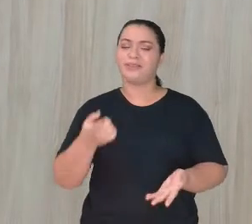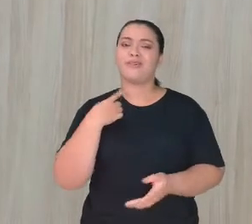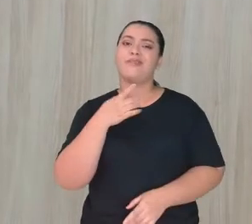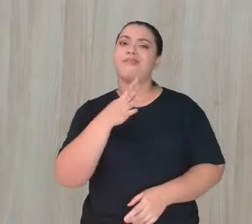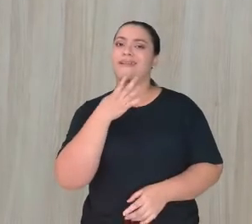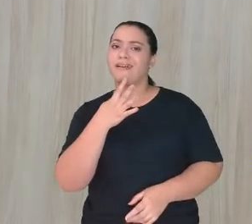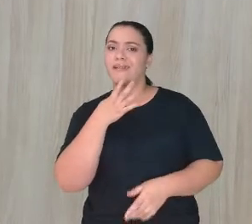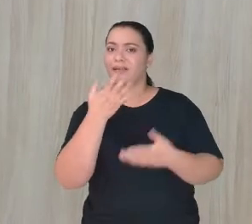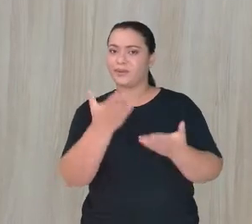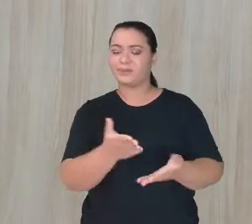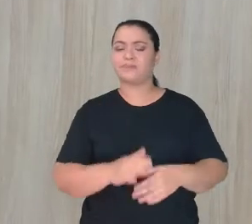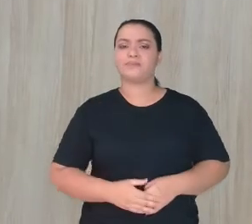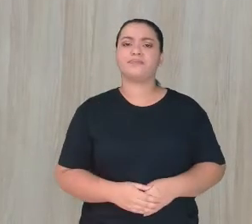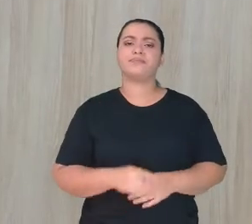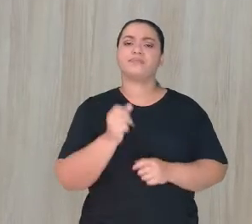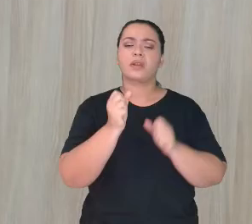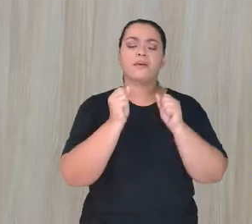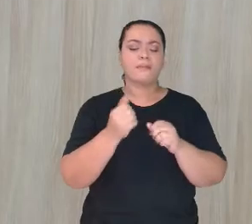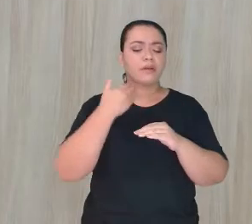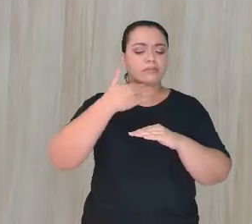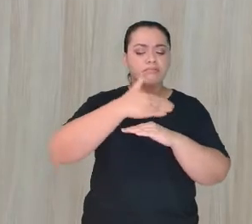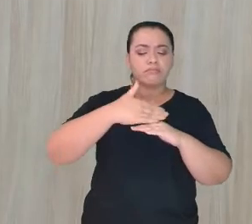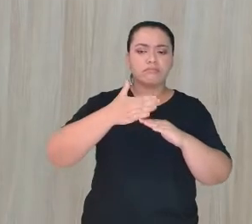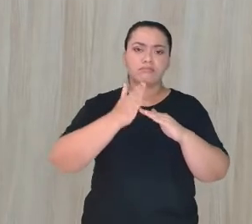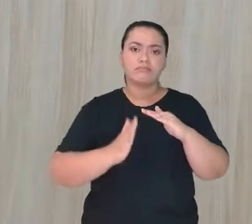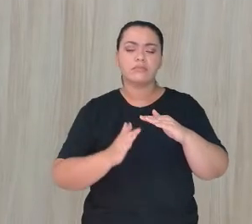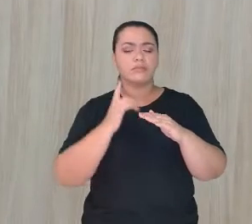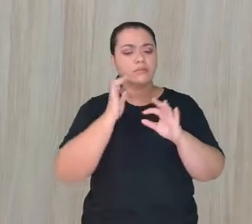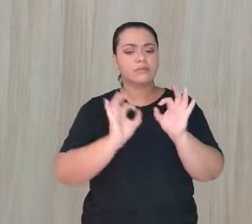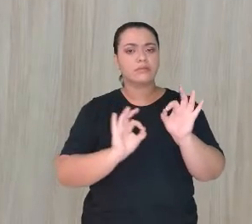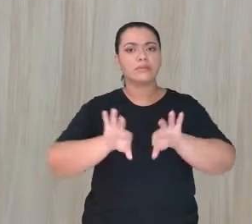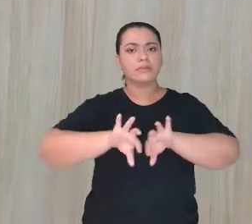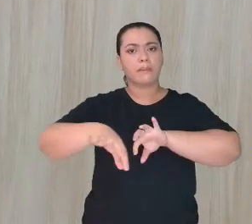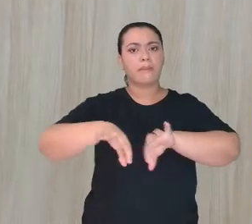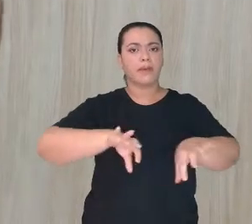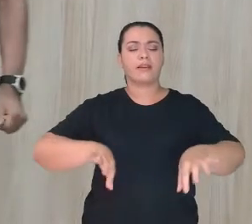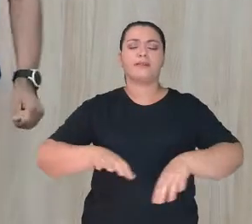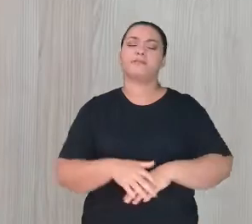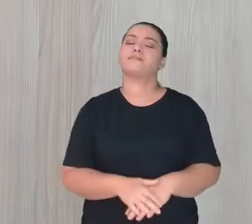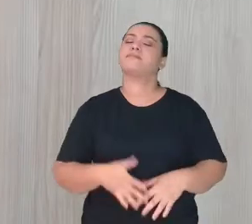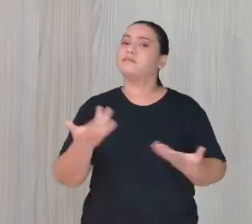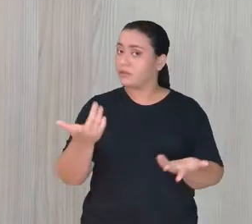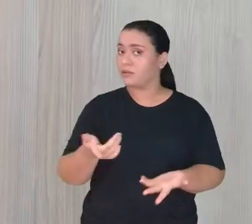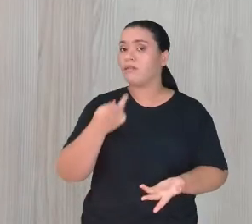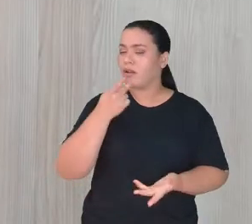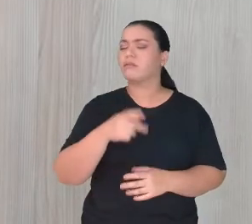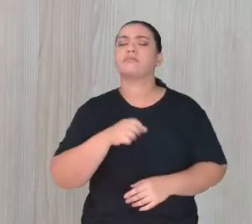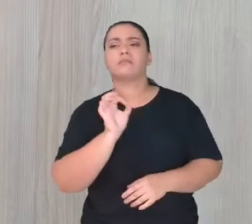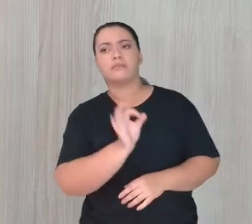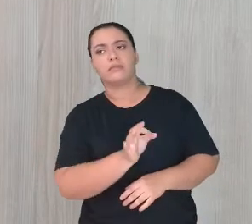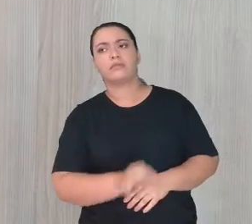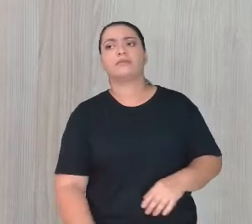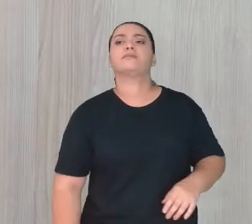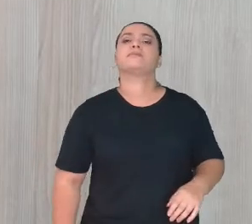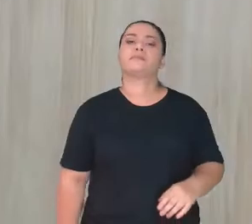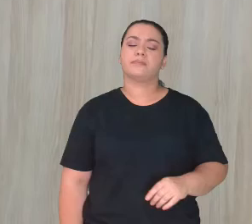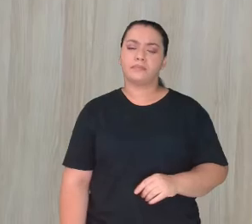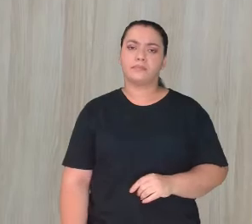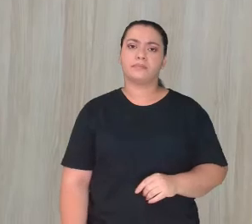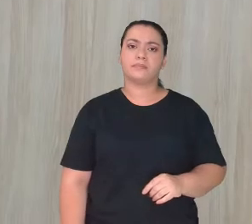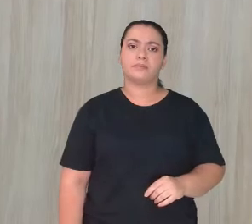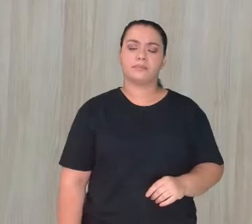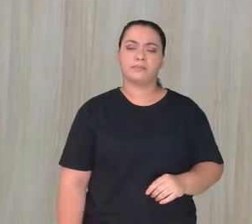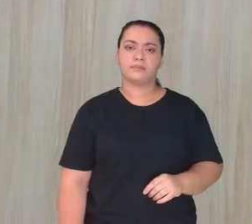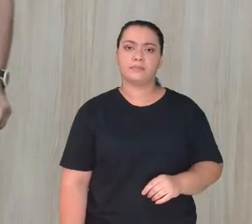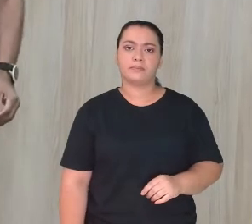você. Veja que você pode sair tracejando e montar figuras conhecidas. Não é isso aí, Pedro? Com certeza. Vê que massa, que essa visão aí legal dessas figuras, não